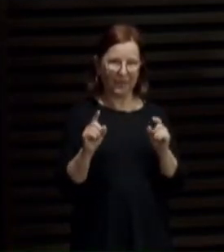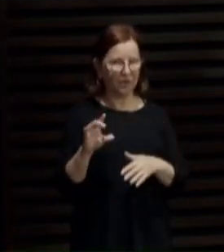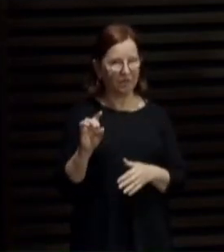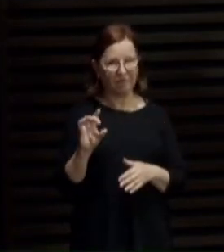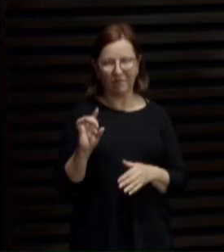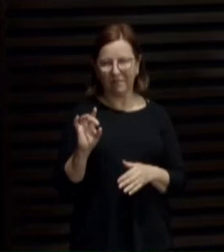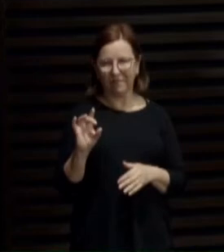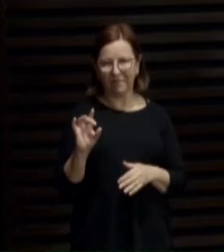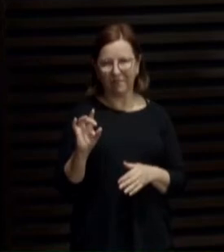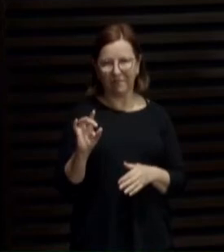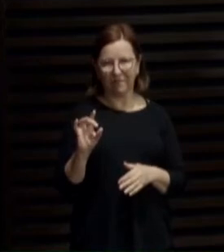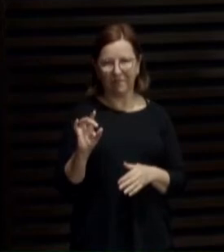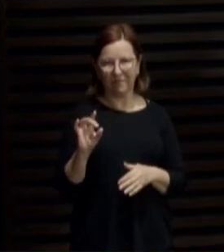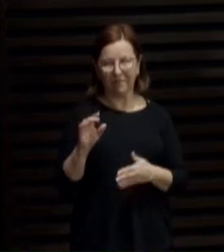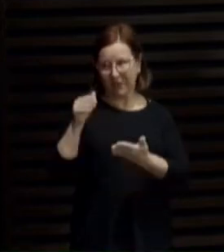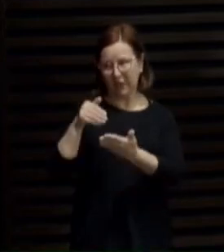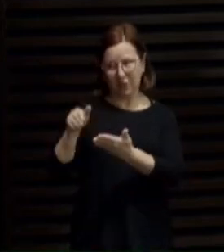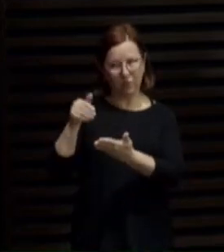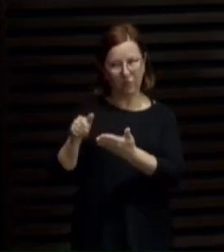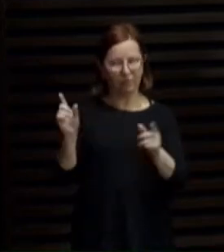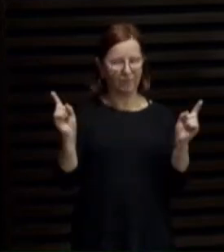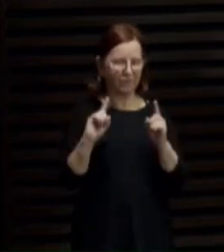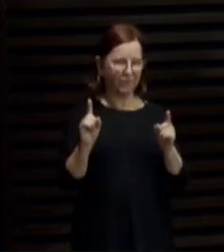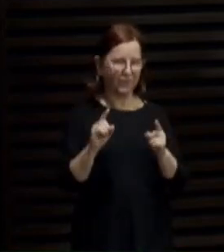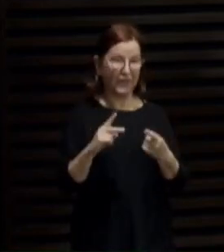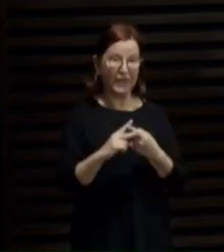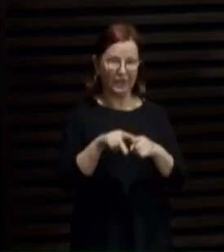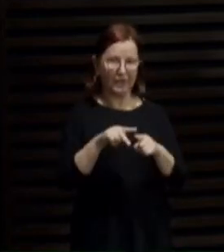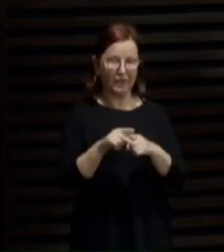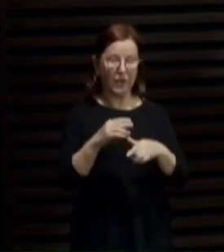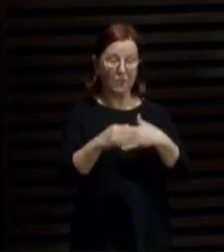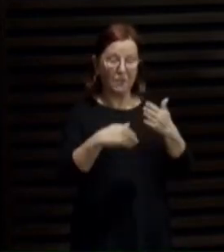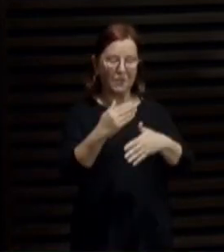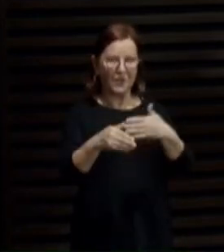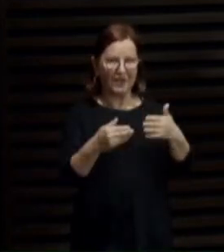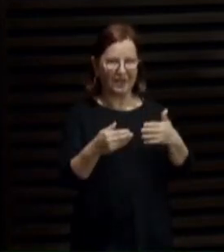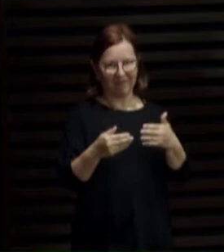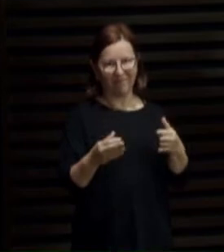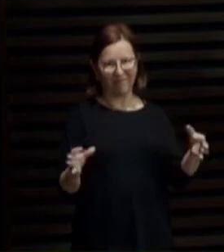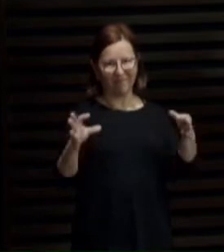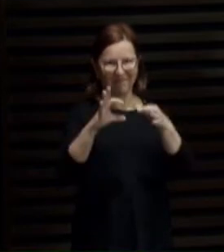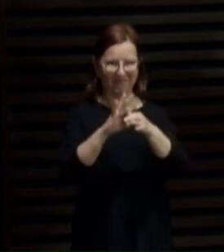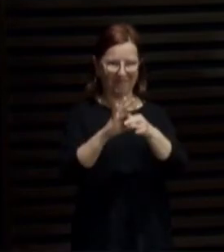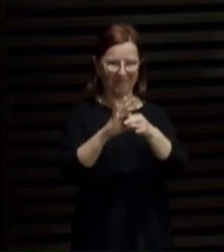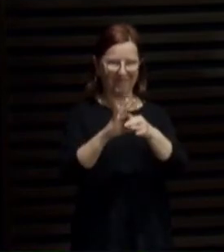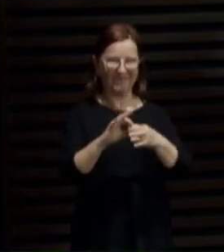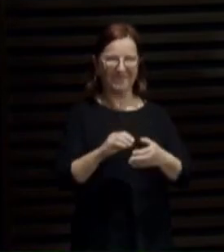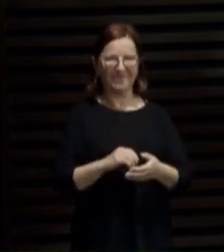simplesmente uma exclusão. A disciplina é um processo de restauração.